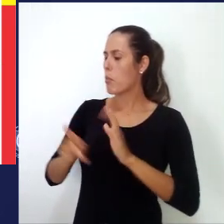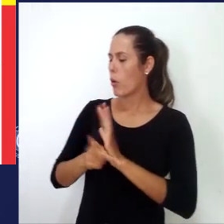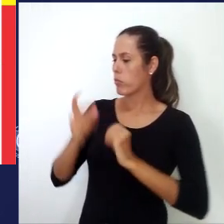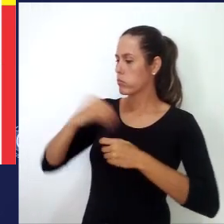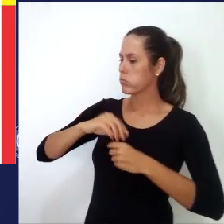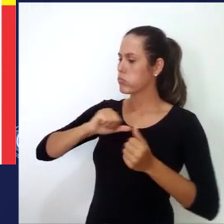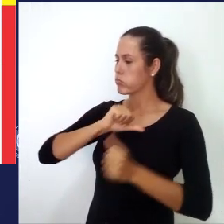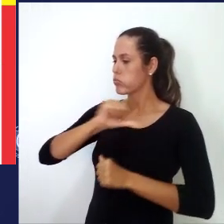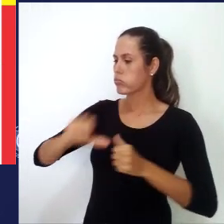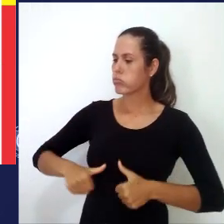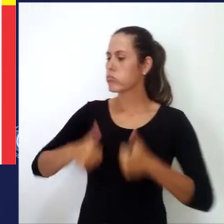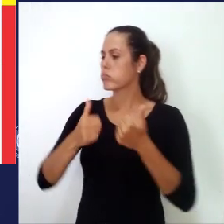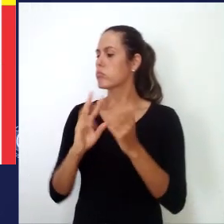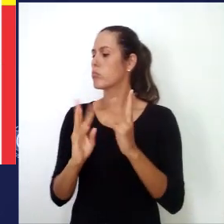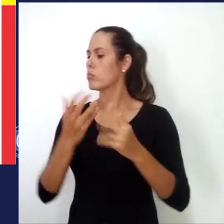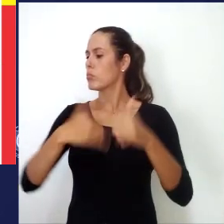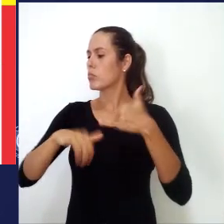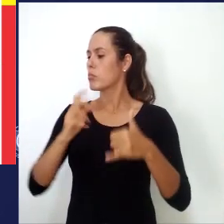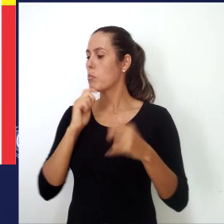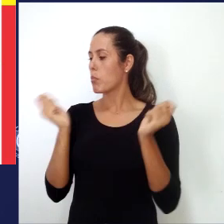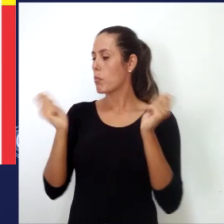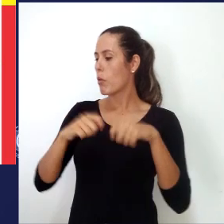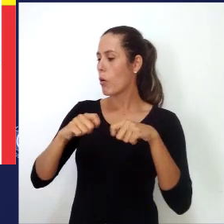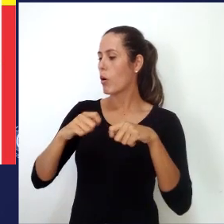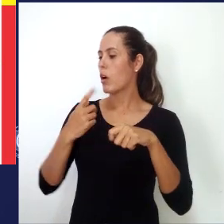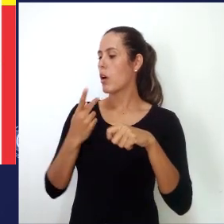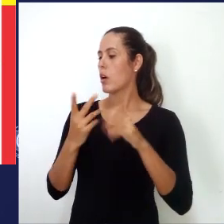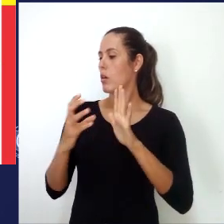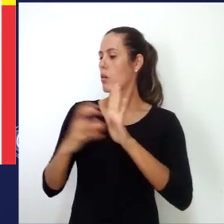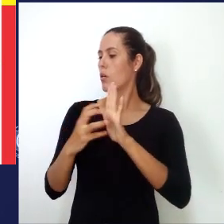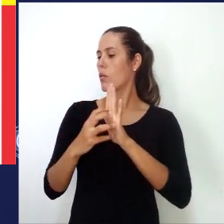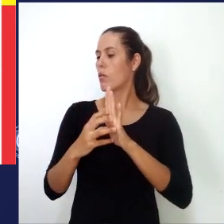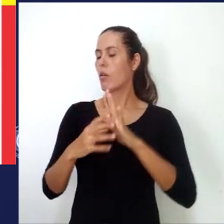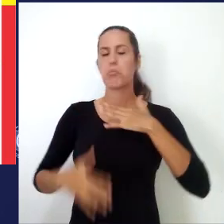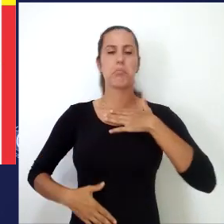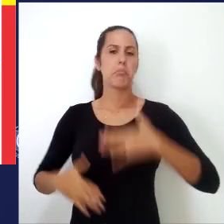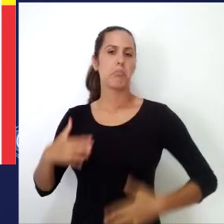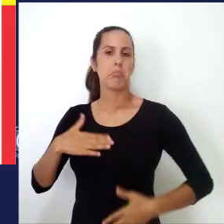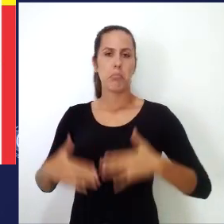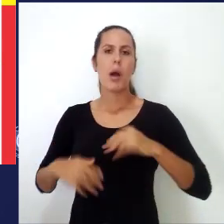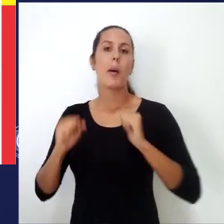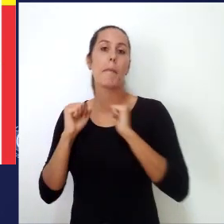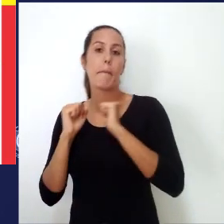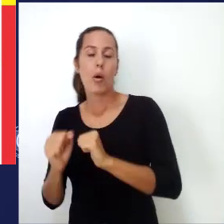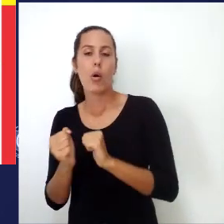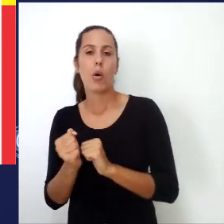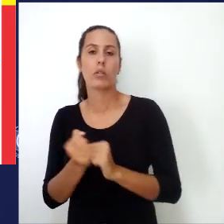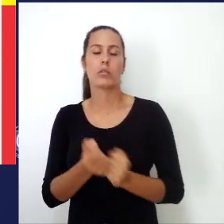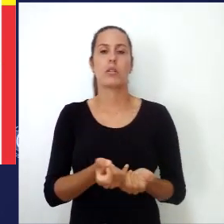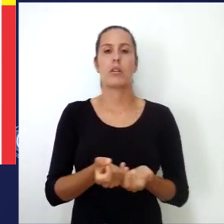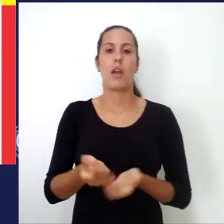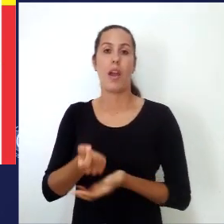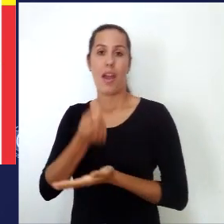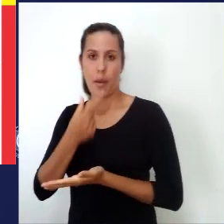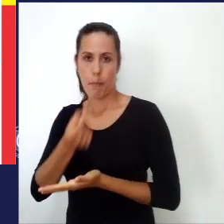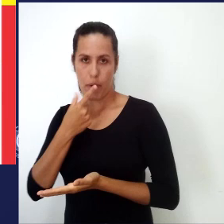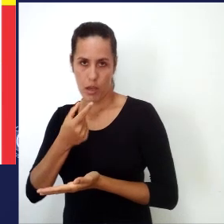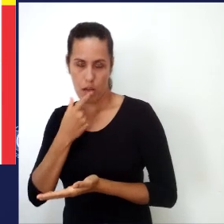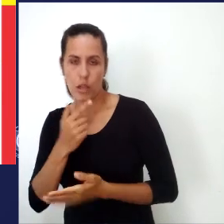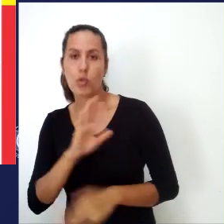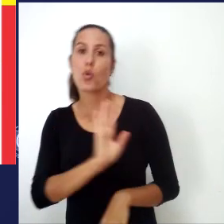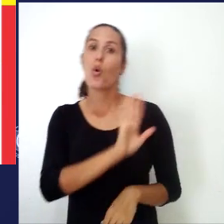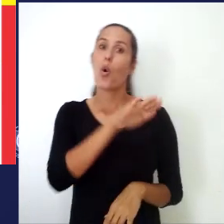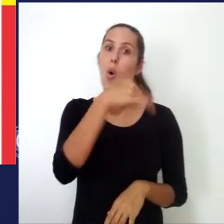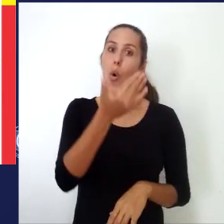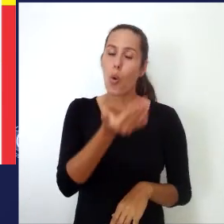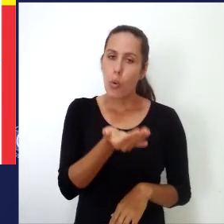função fisiológica que já existe. E, na realidade, ela pode apresentar um duplo sentido. Ela pode ser um